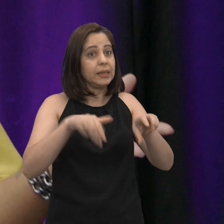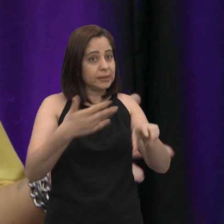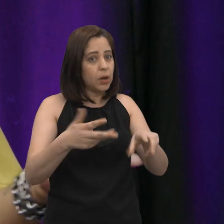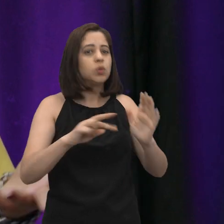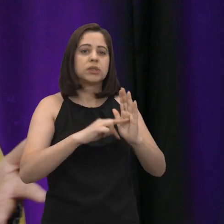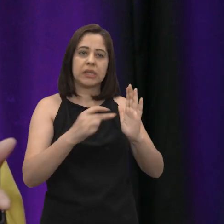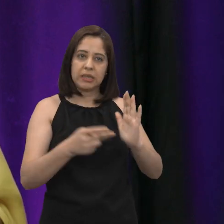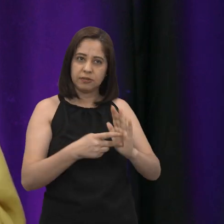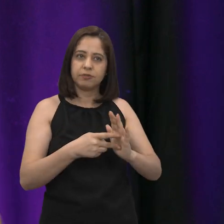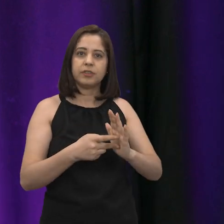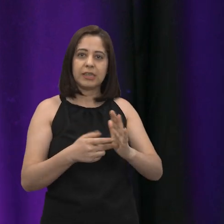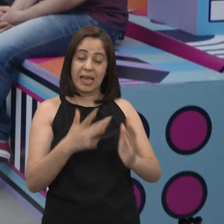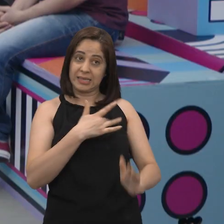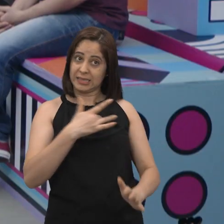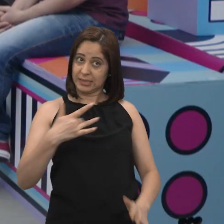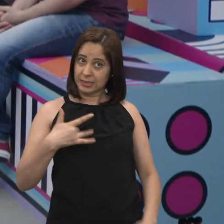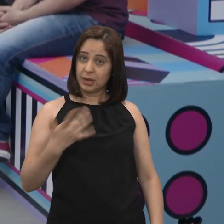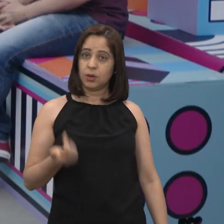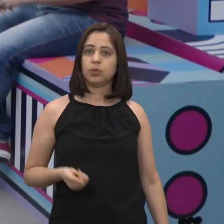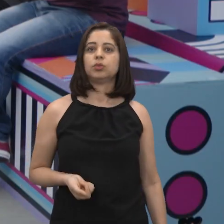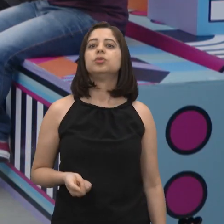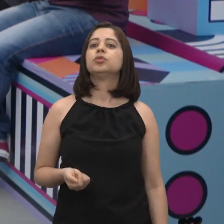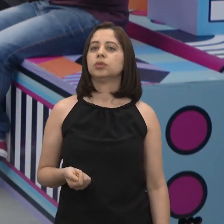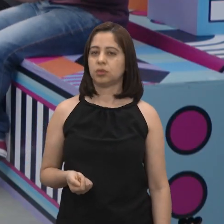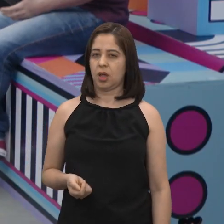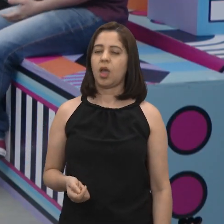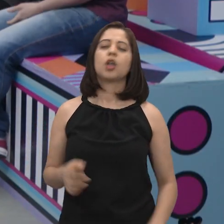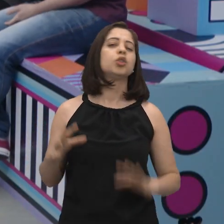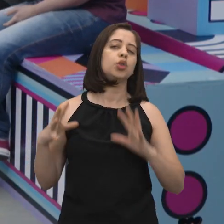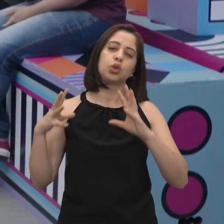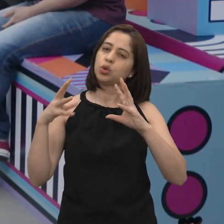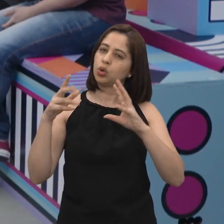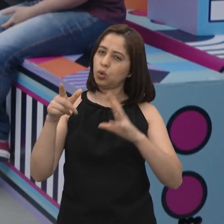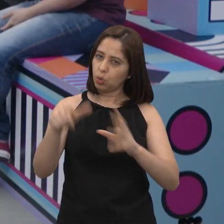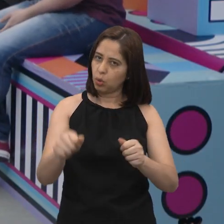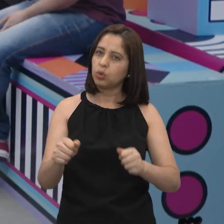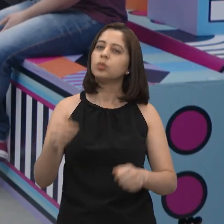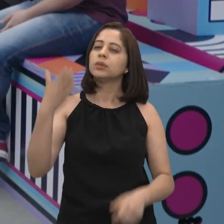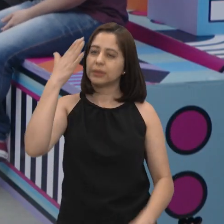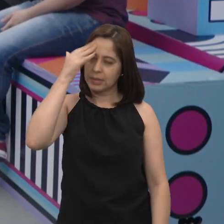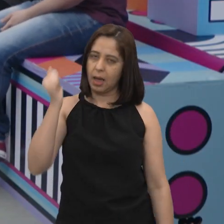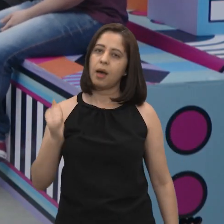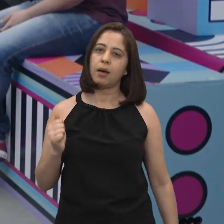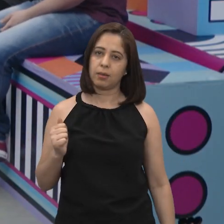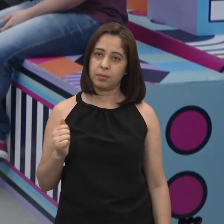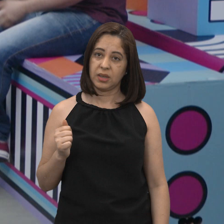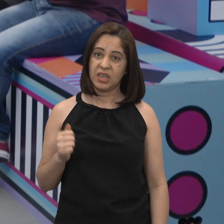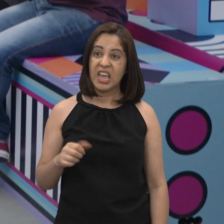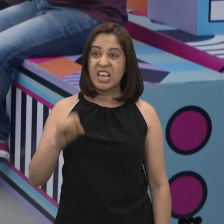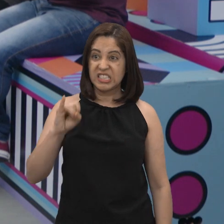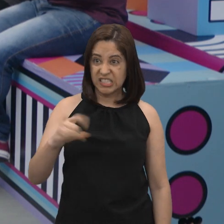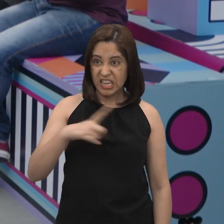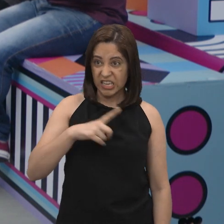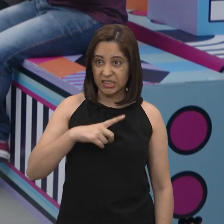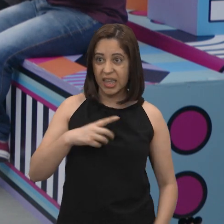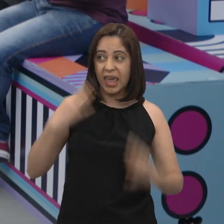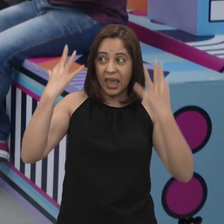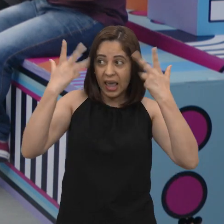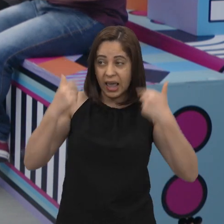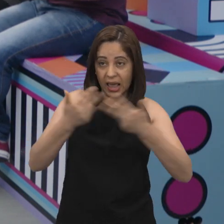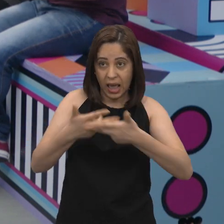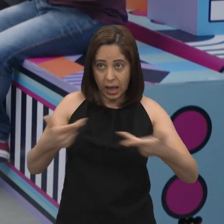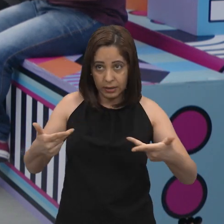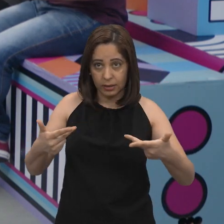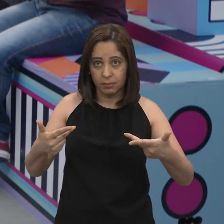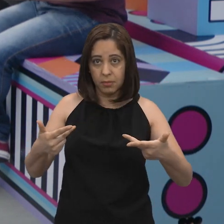questão de saúde pública. Até porque, né, a gente sabe, todo mundo sabe, mesmo que não tenha bichinho em casa, Sim. sabe que quem tem tem